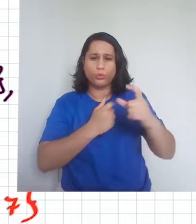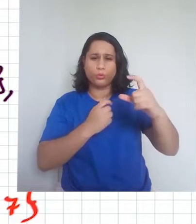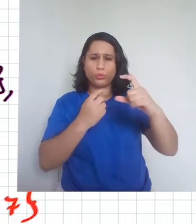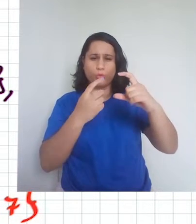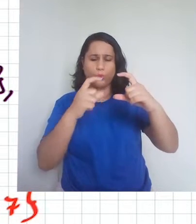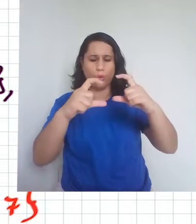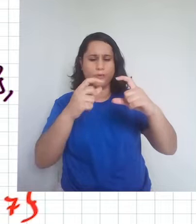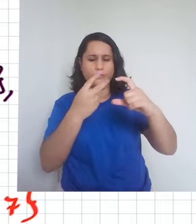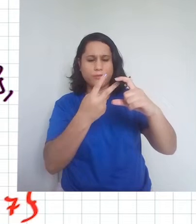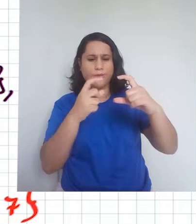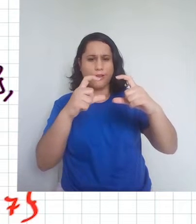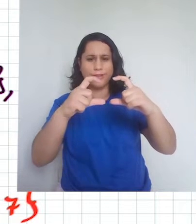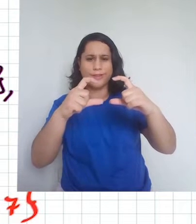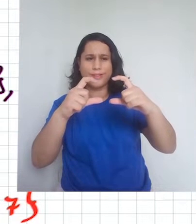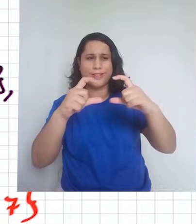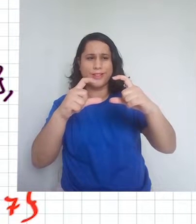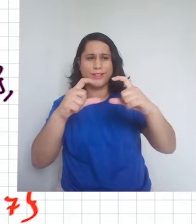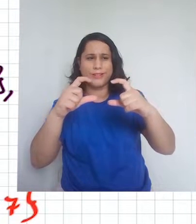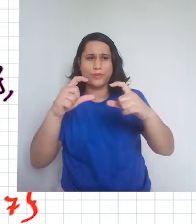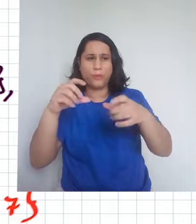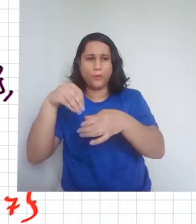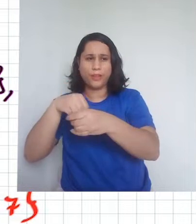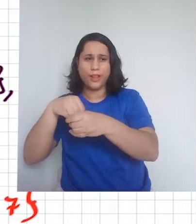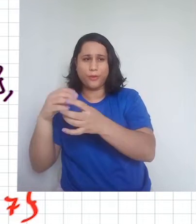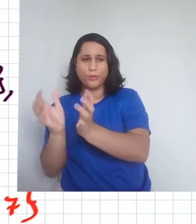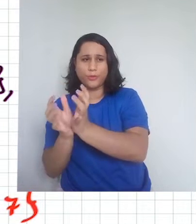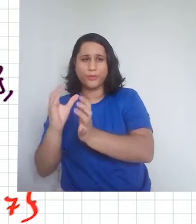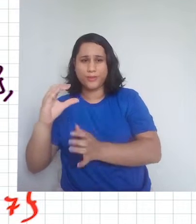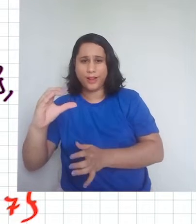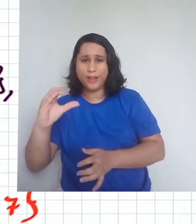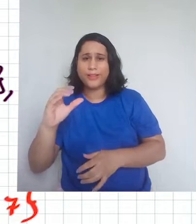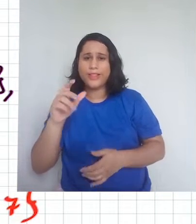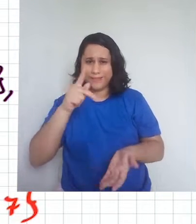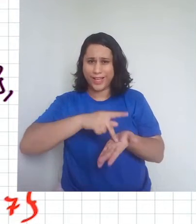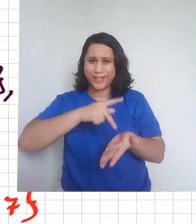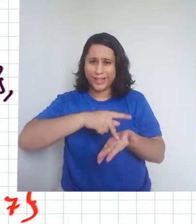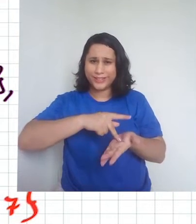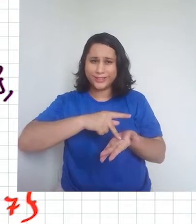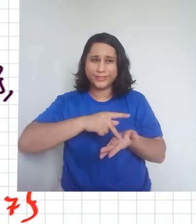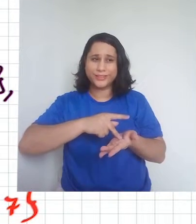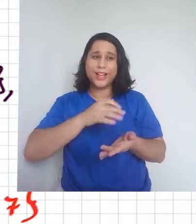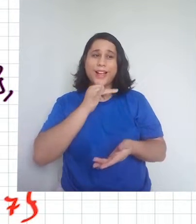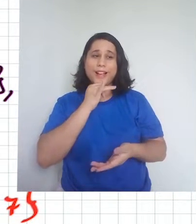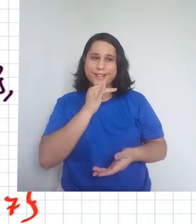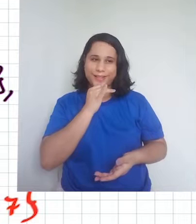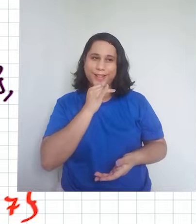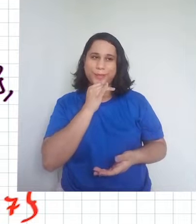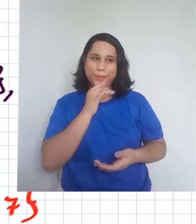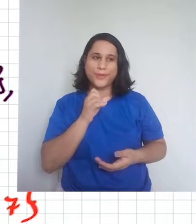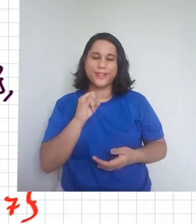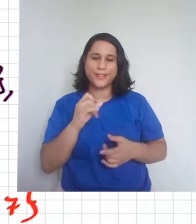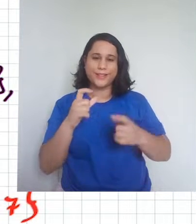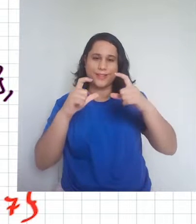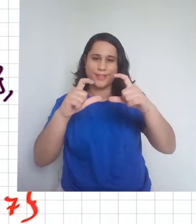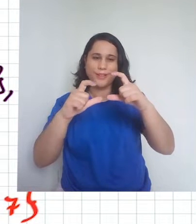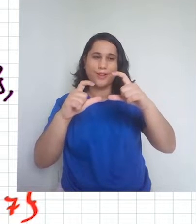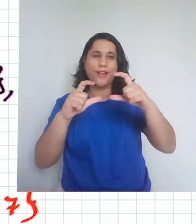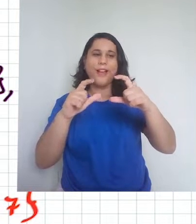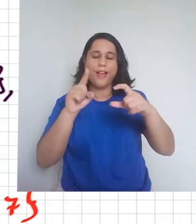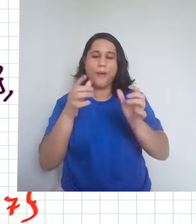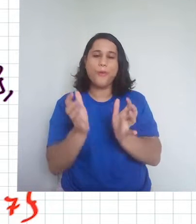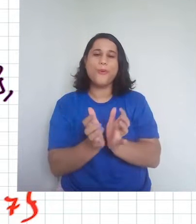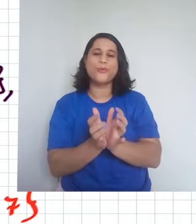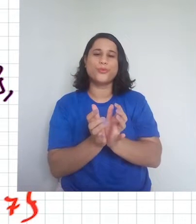chaves. Isso está correto? Sim, porque quando ele está entre chaves, isso aqui é um conjunto. E relacionou